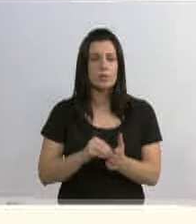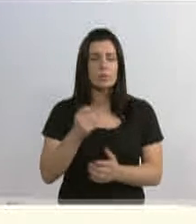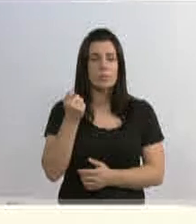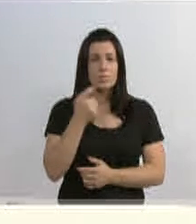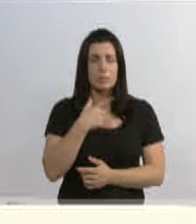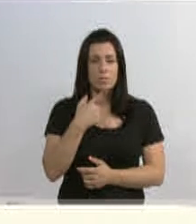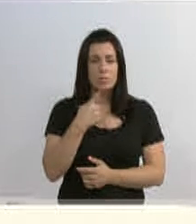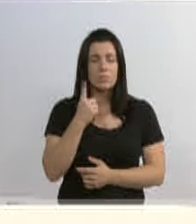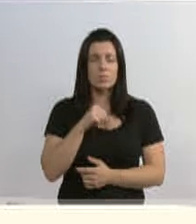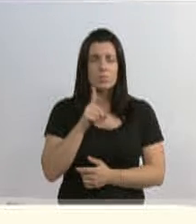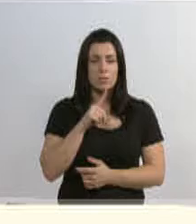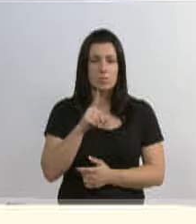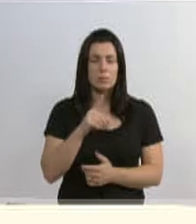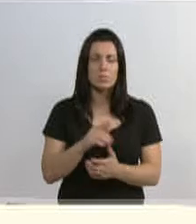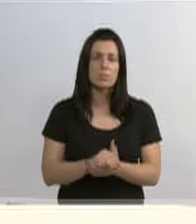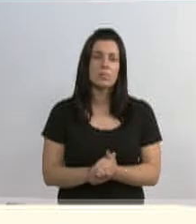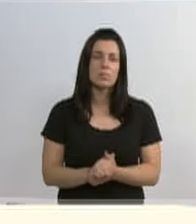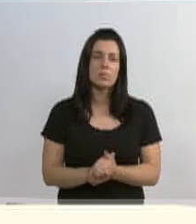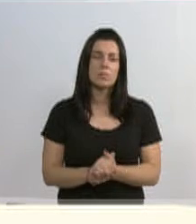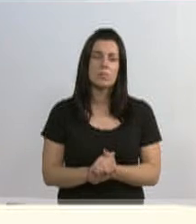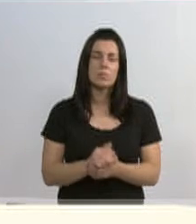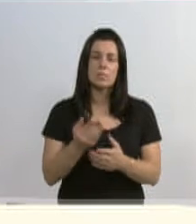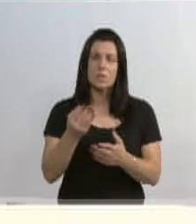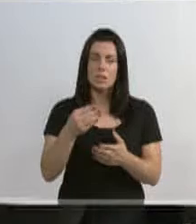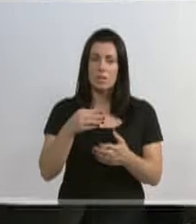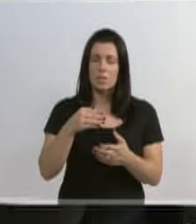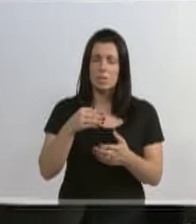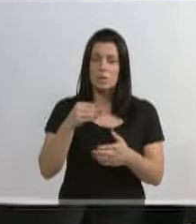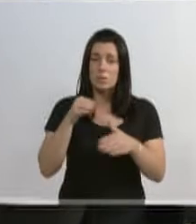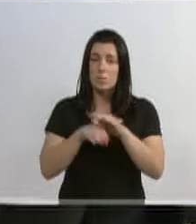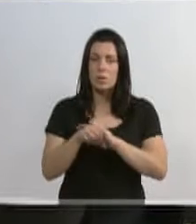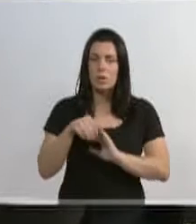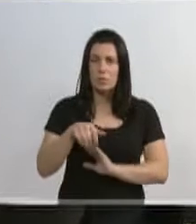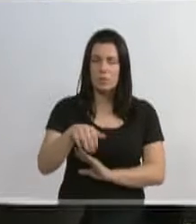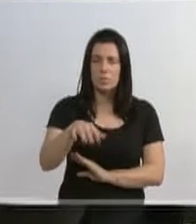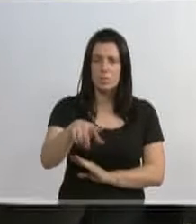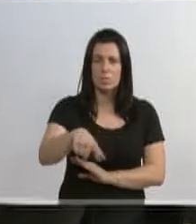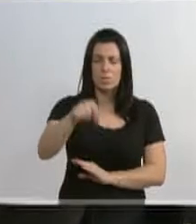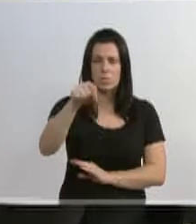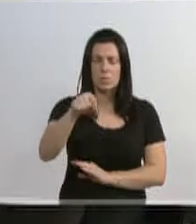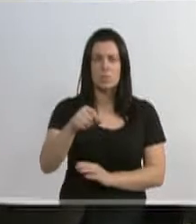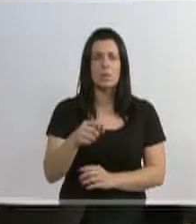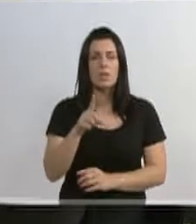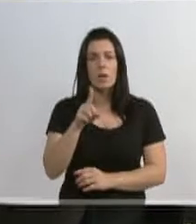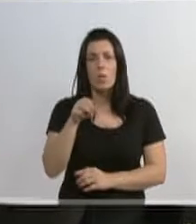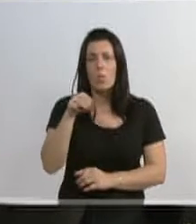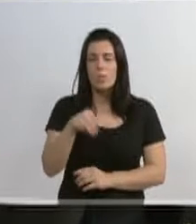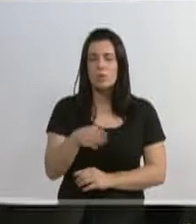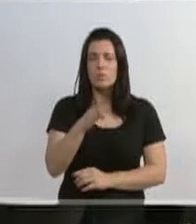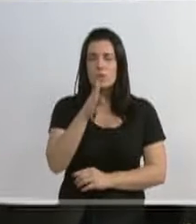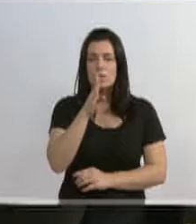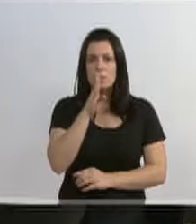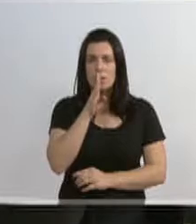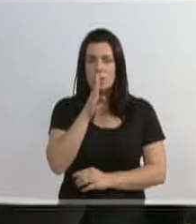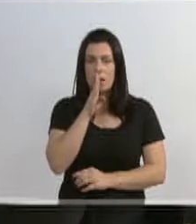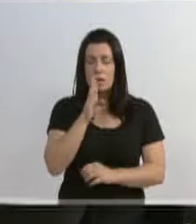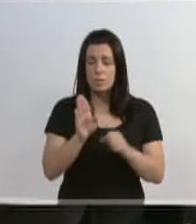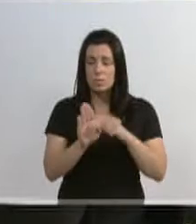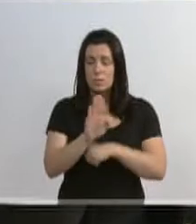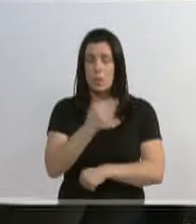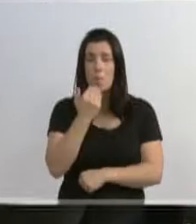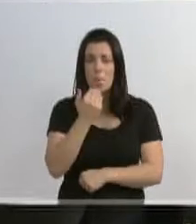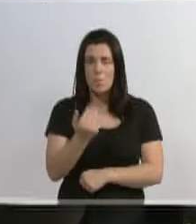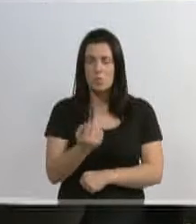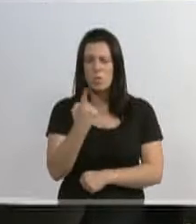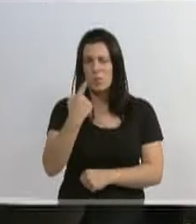Ao arquivo o requerimento. A moção, perdão. Senhores, 1 minuto de silêncio solicitado pelo vereador Zeca Bombeiro, nosso